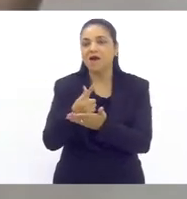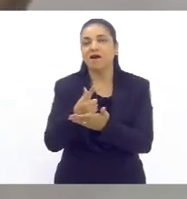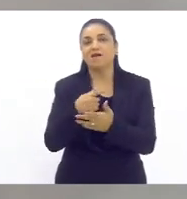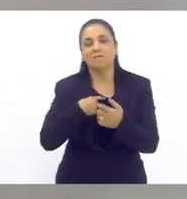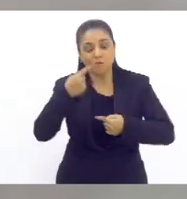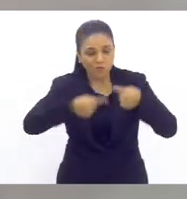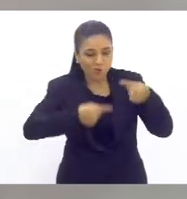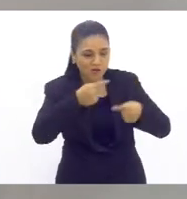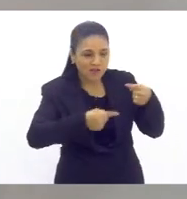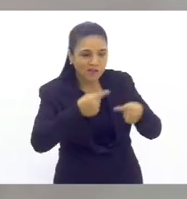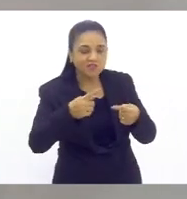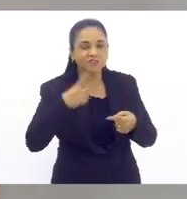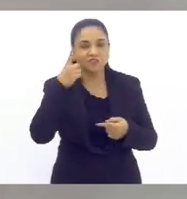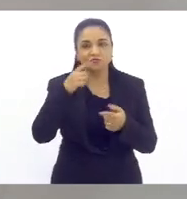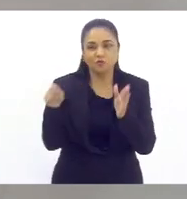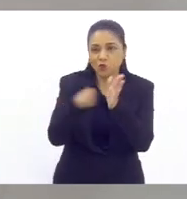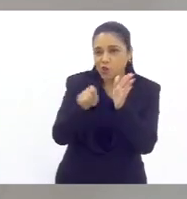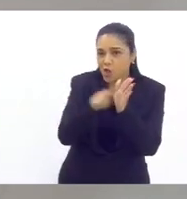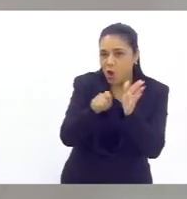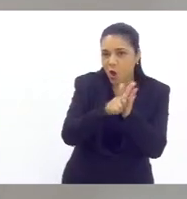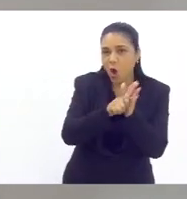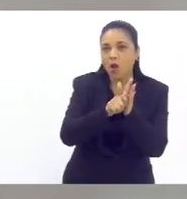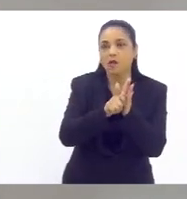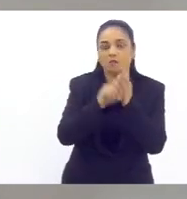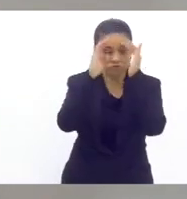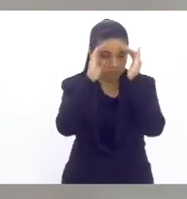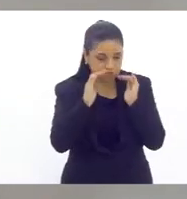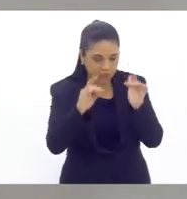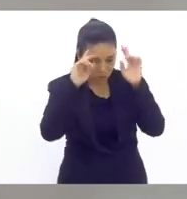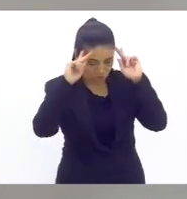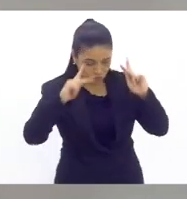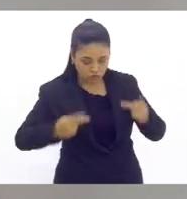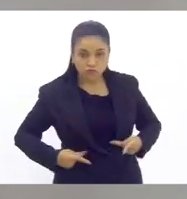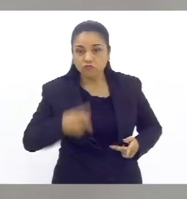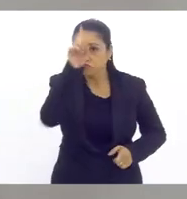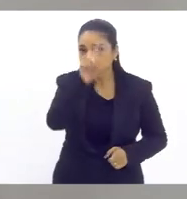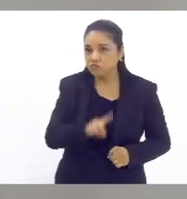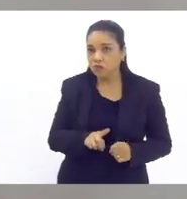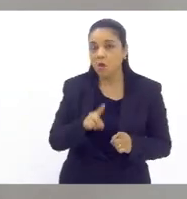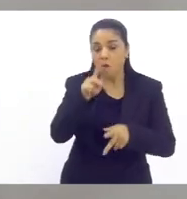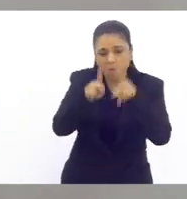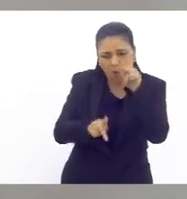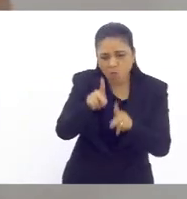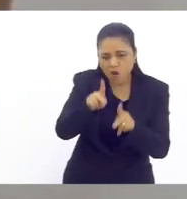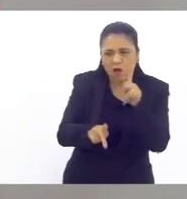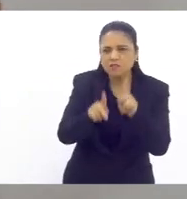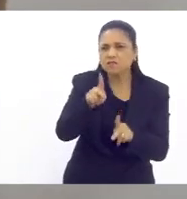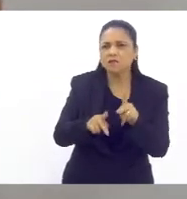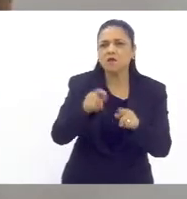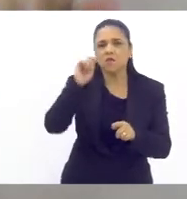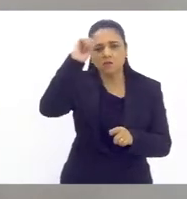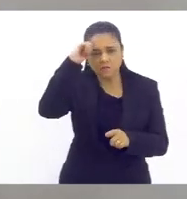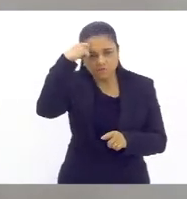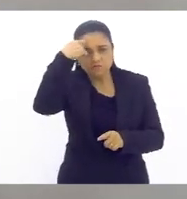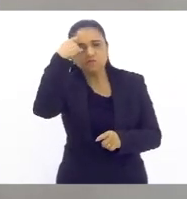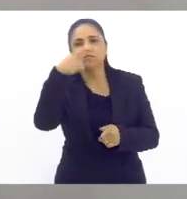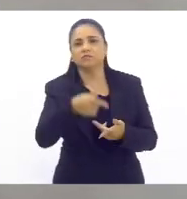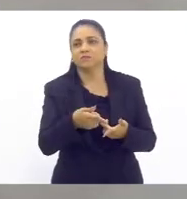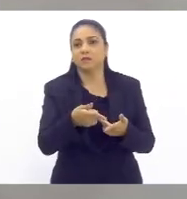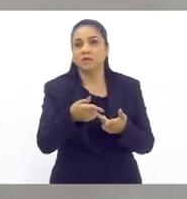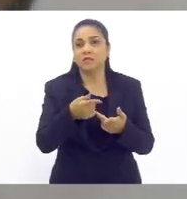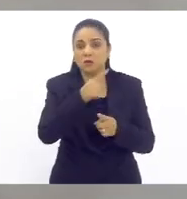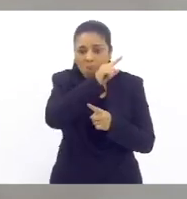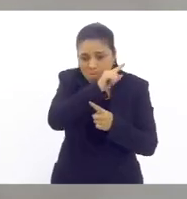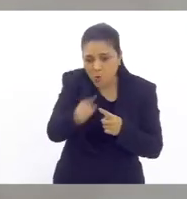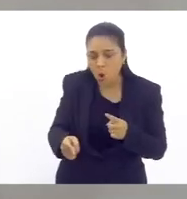política de drogas que respeite Direitos Humanos uma reparação histórica né a população negra que é alvo desde que se iniciou essa proibição